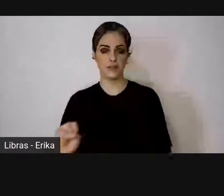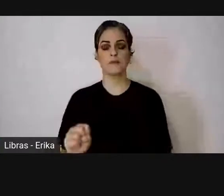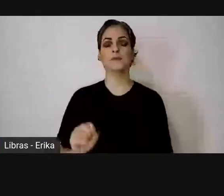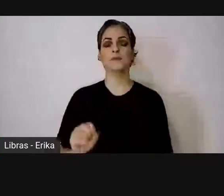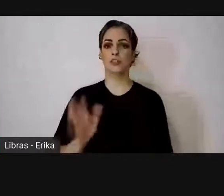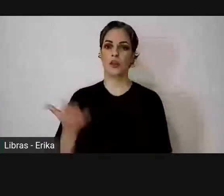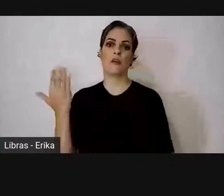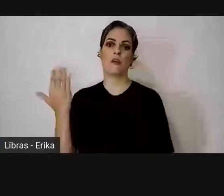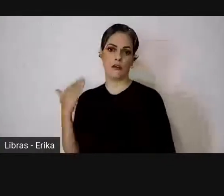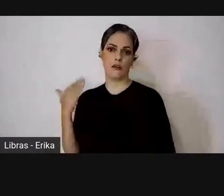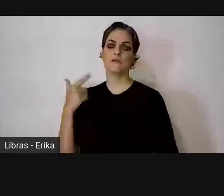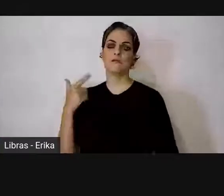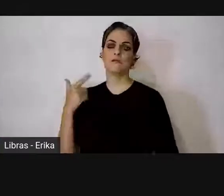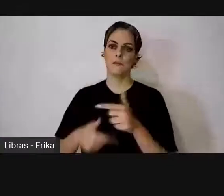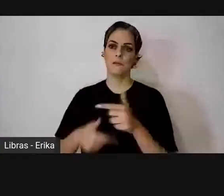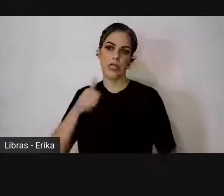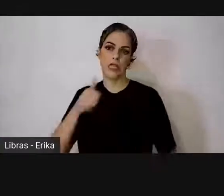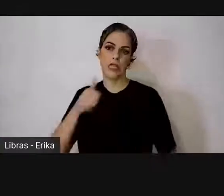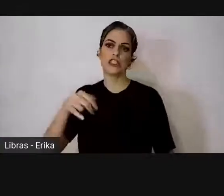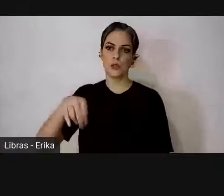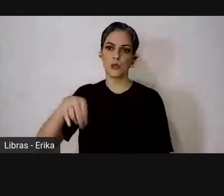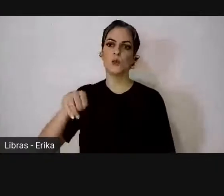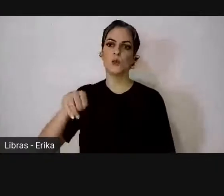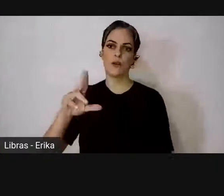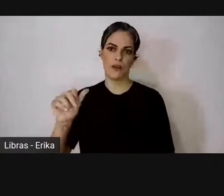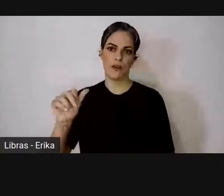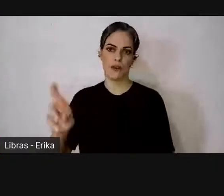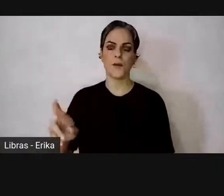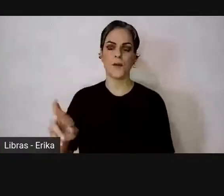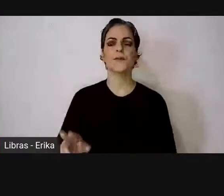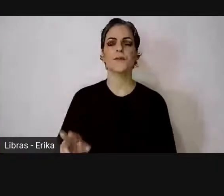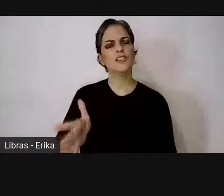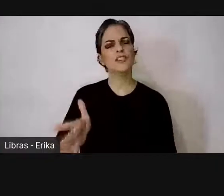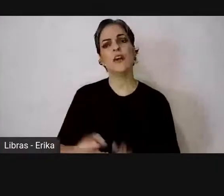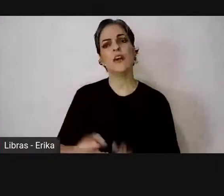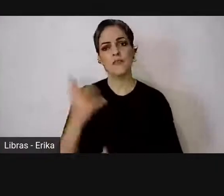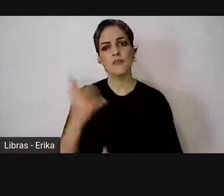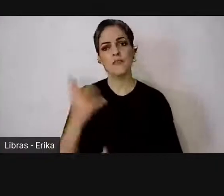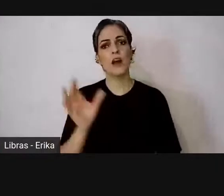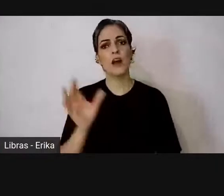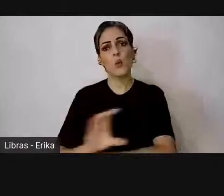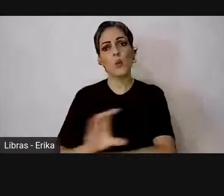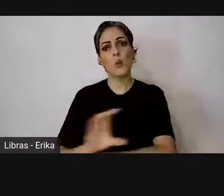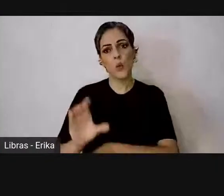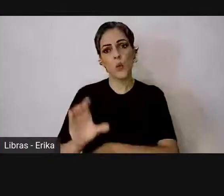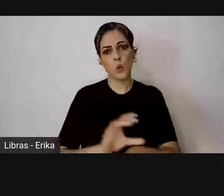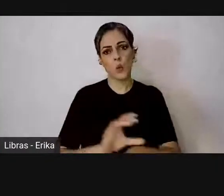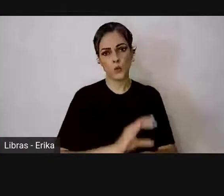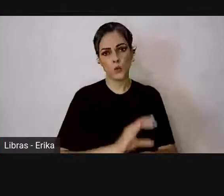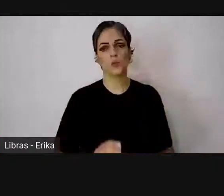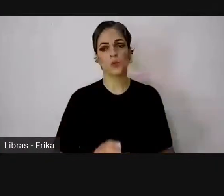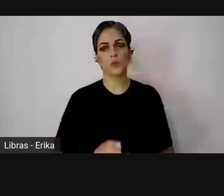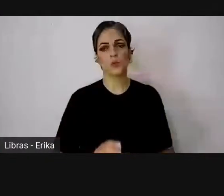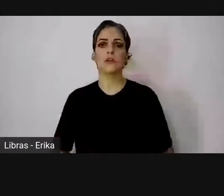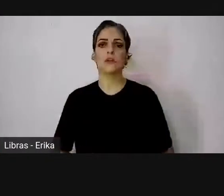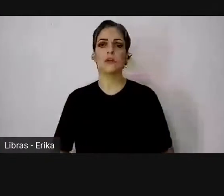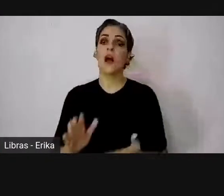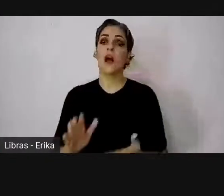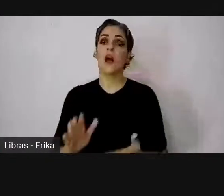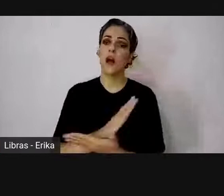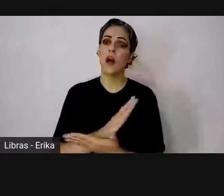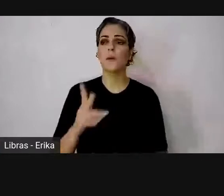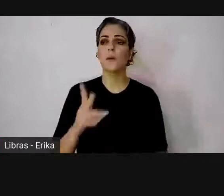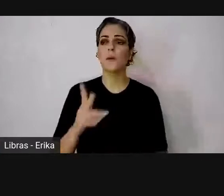Eu também fiz cursos, meus cursos são, às vezes, alguns aparentemente parecem não fazer sentido, mas eu